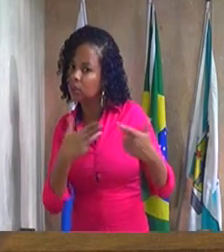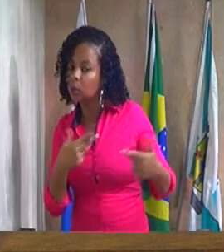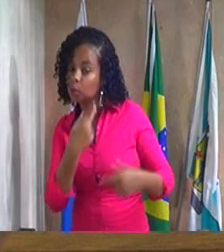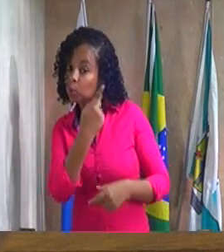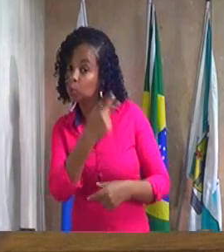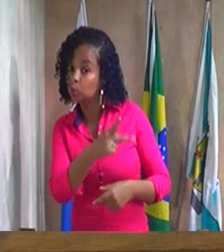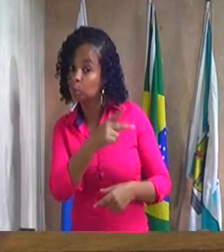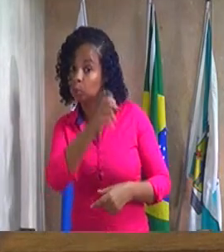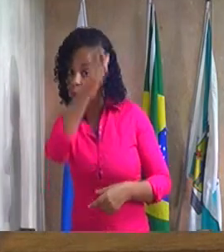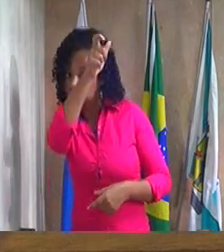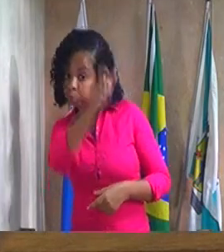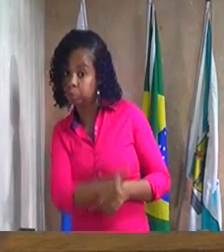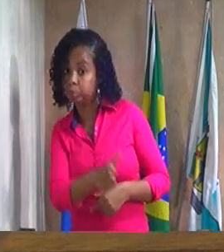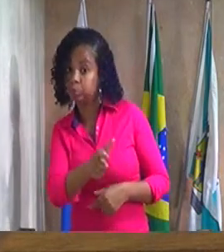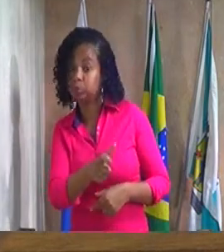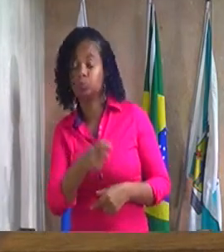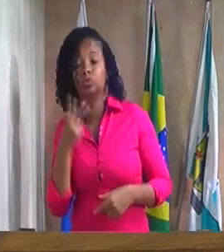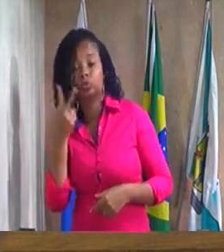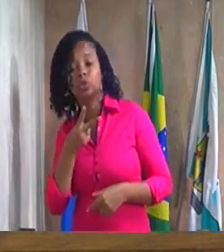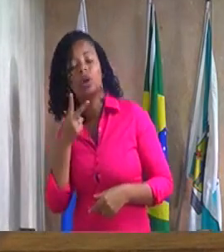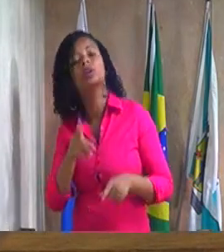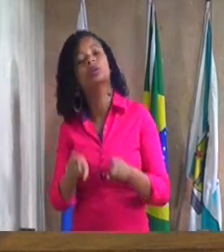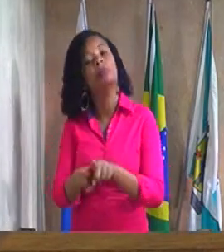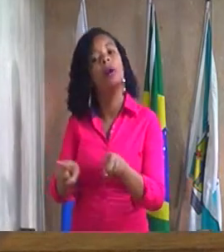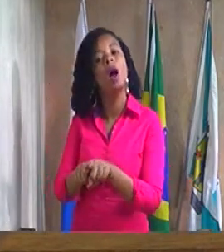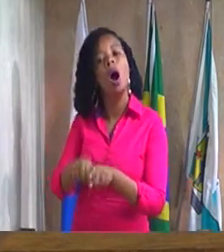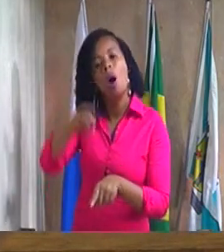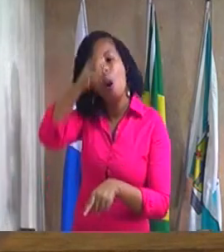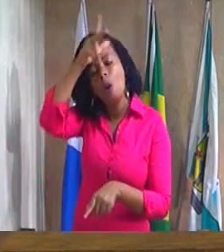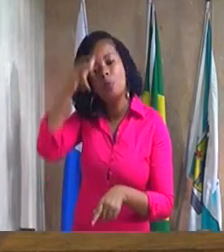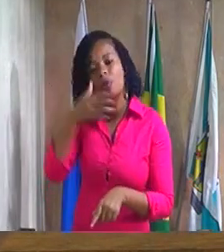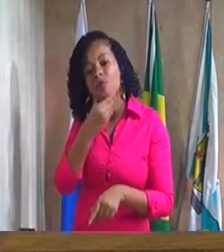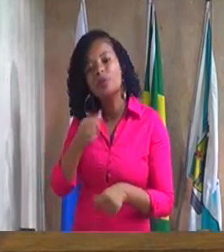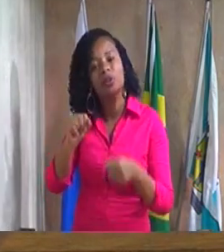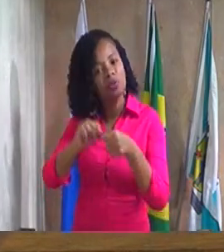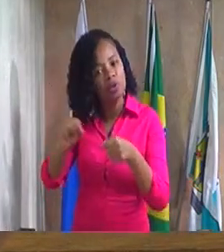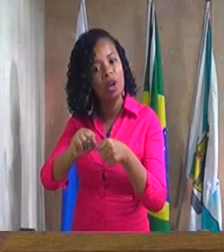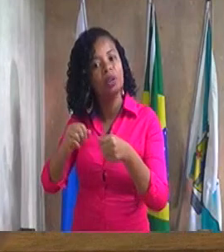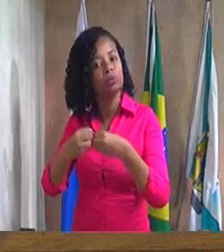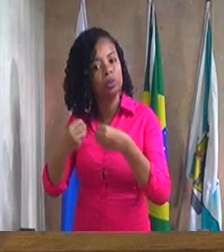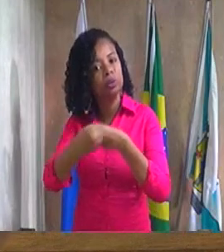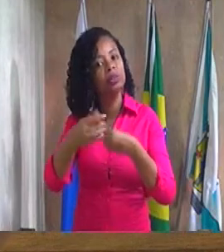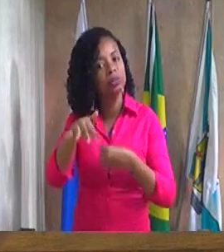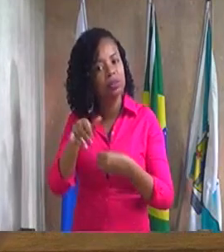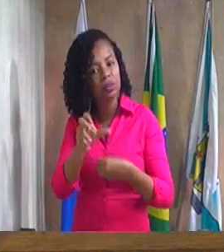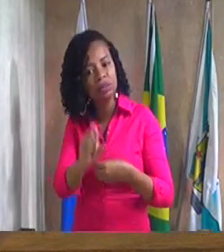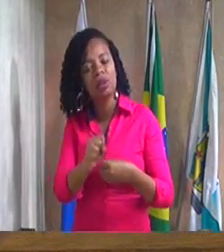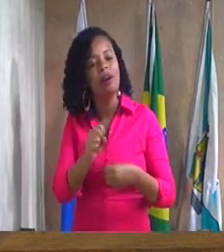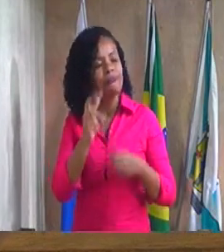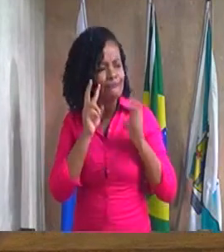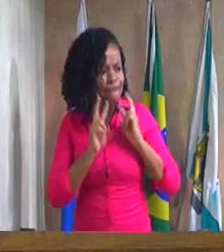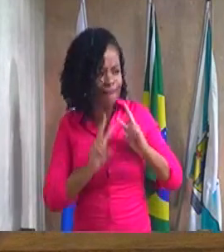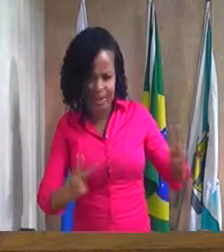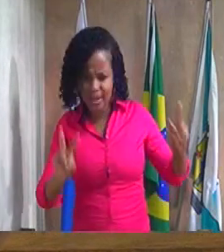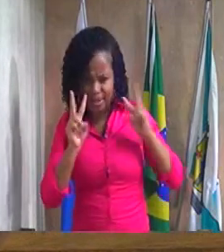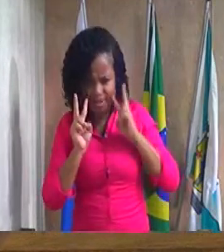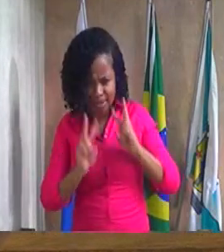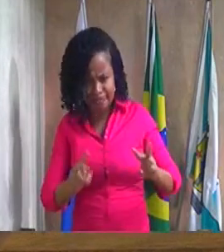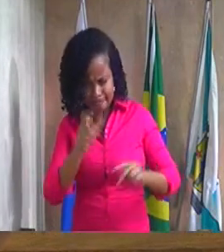o senhor prefeito, fez no município, para o município de Duque de Caxias. Veja, Vossa Excelência,